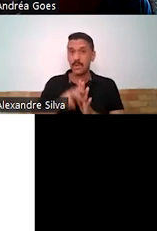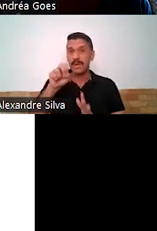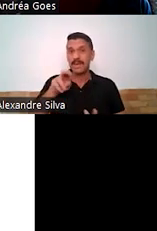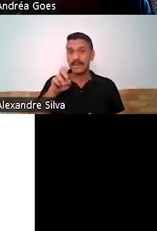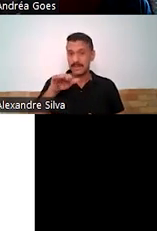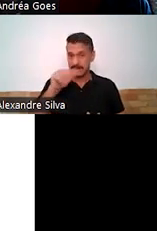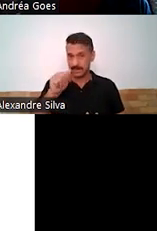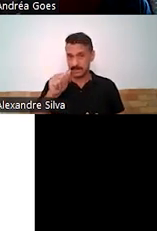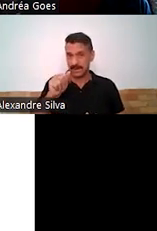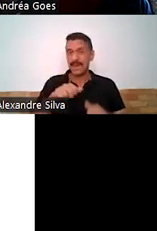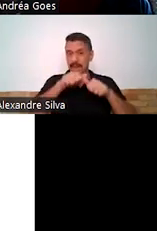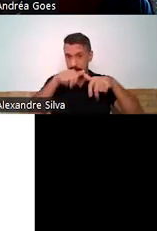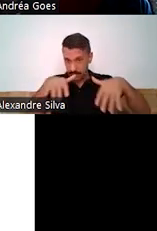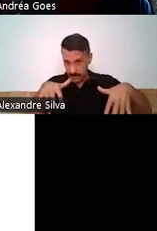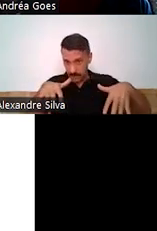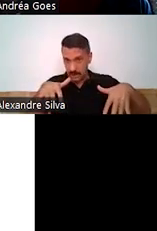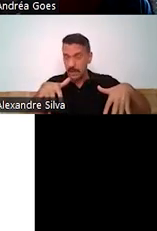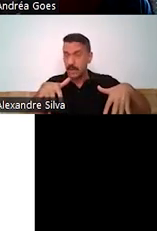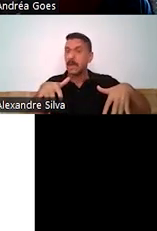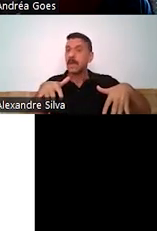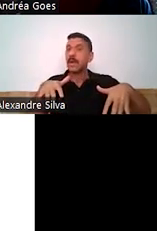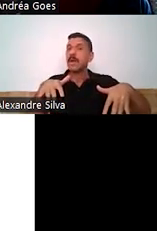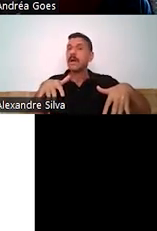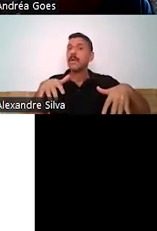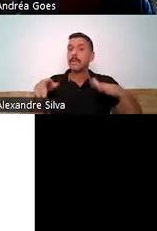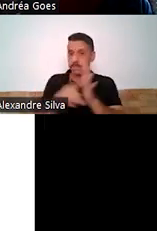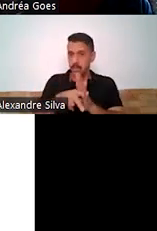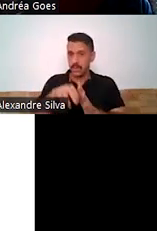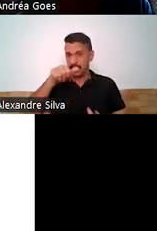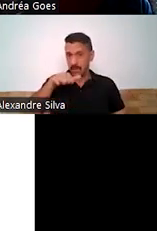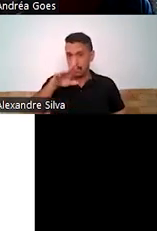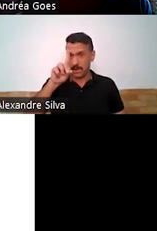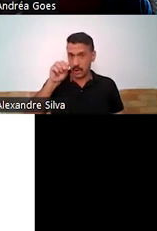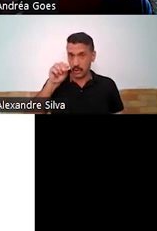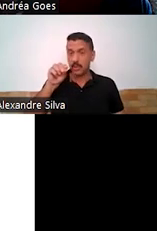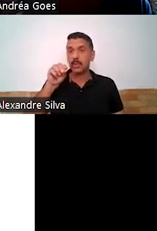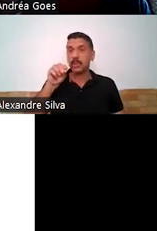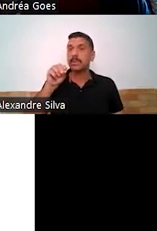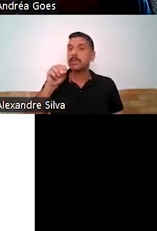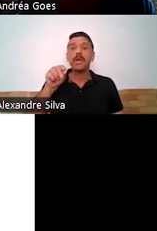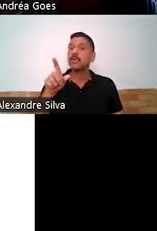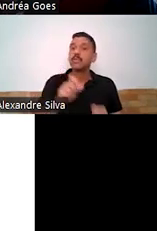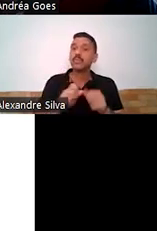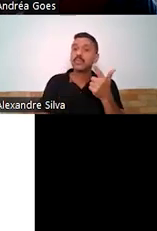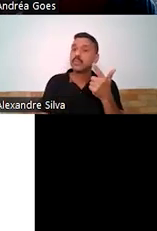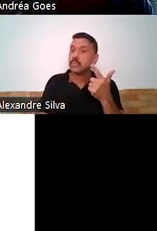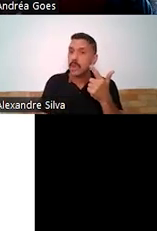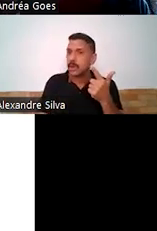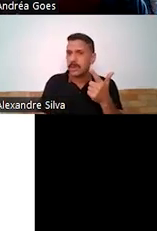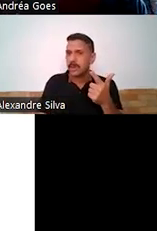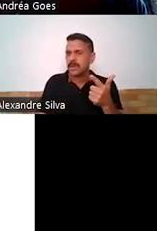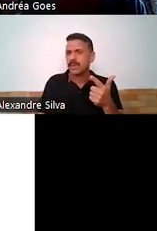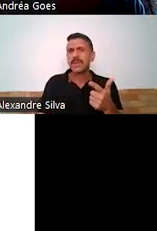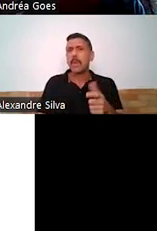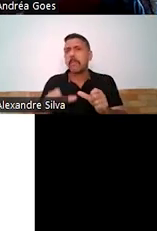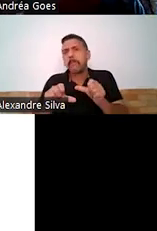de ramificar esse amido, essas moléculas de amido, e ele não tem, ou seja, uma mutação